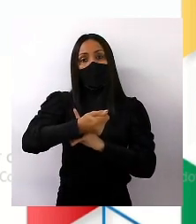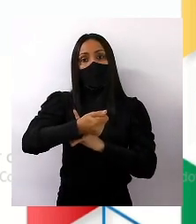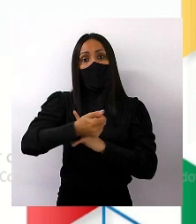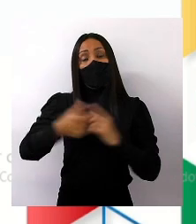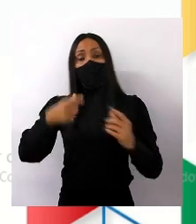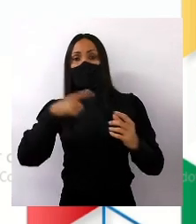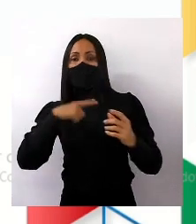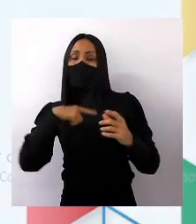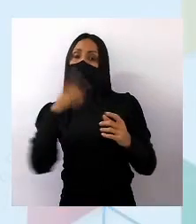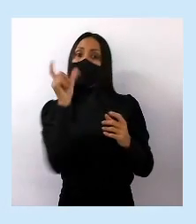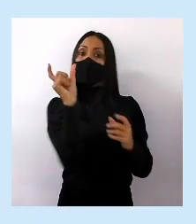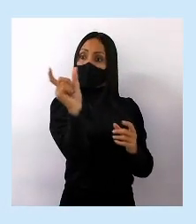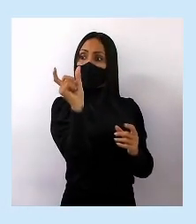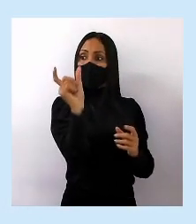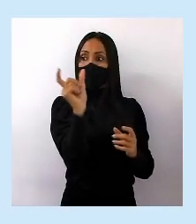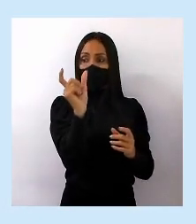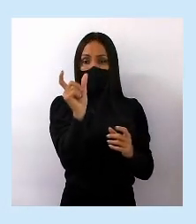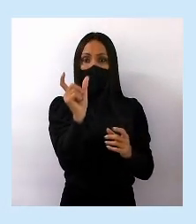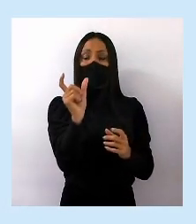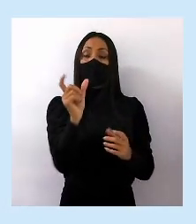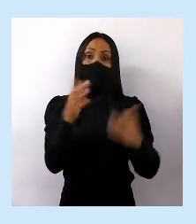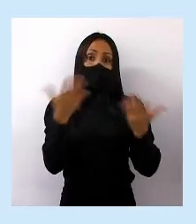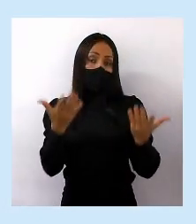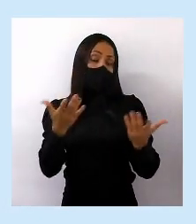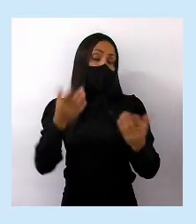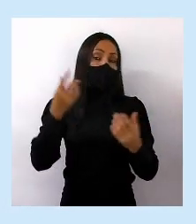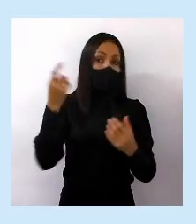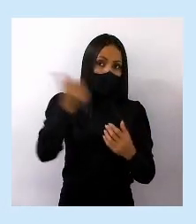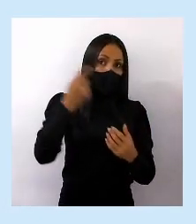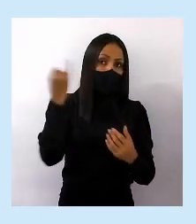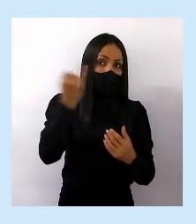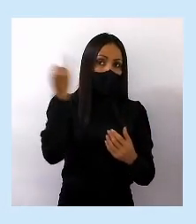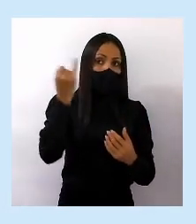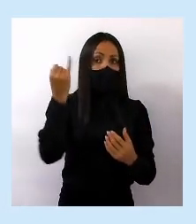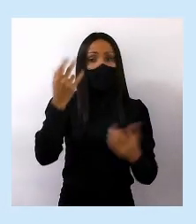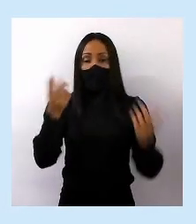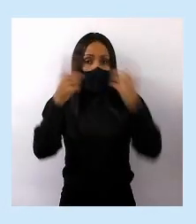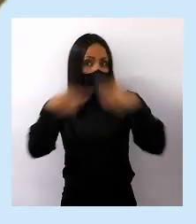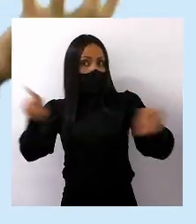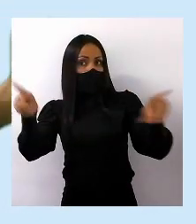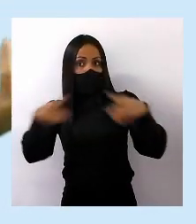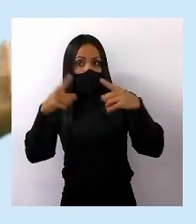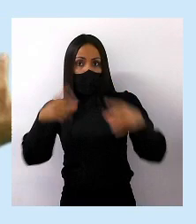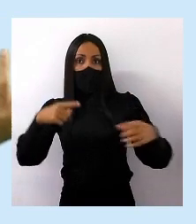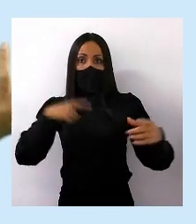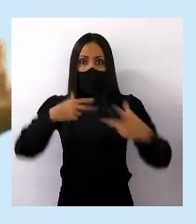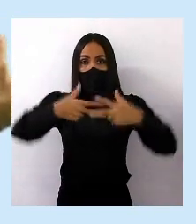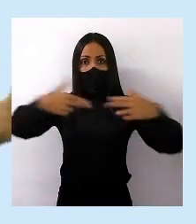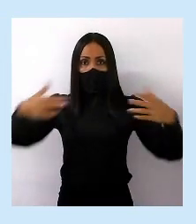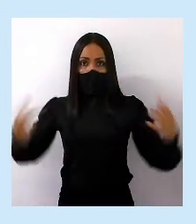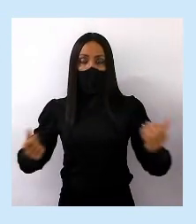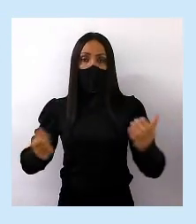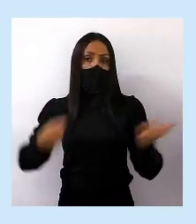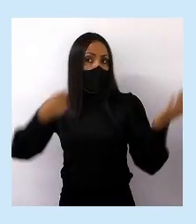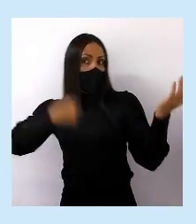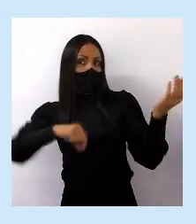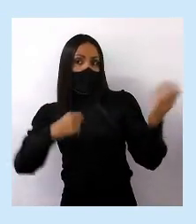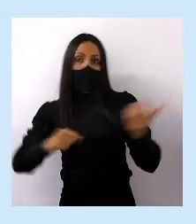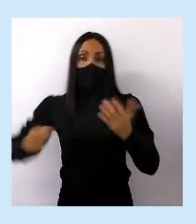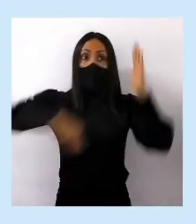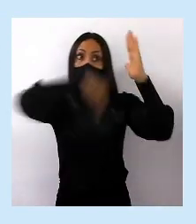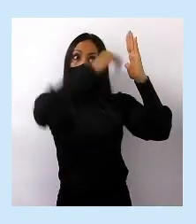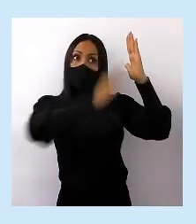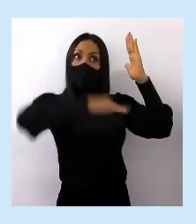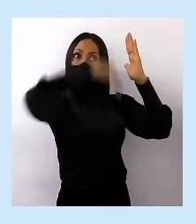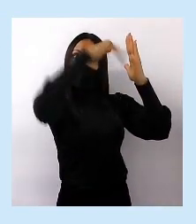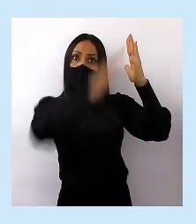tem a palavra como matéria-prima, ou seja, assim como o músico tem um instrumento como matéria-prima, assim como o pintor tem